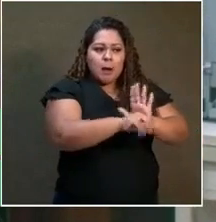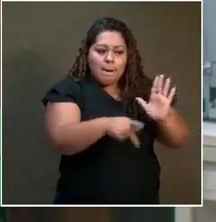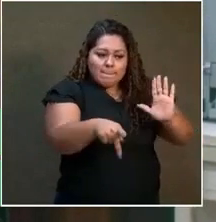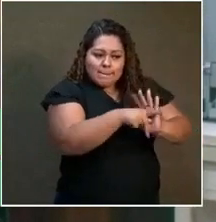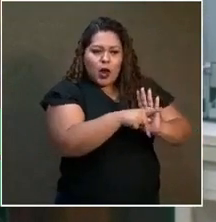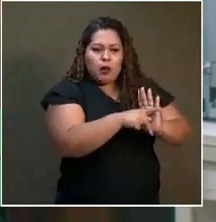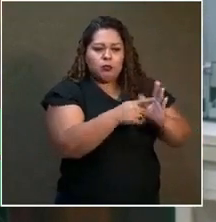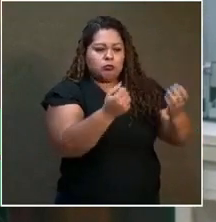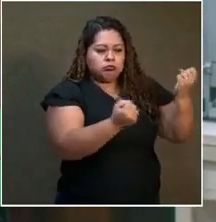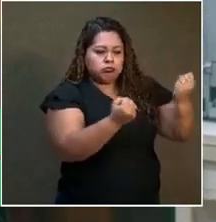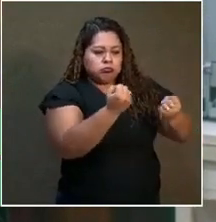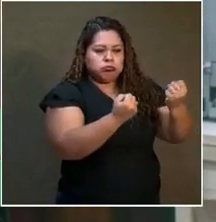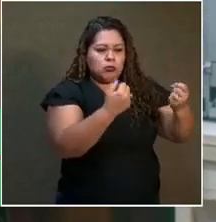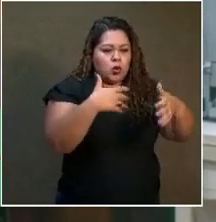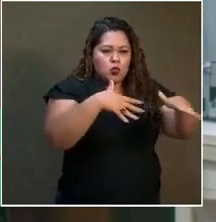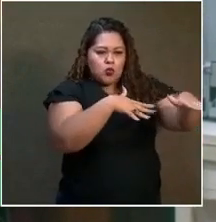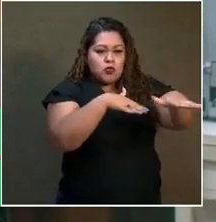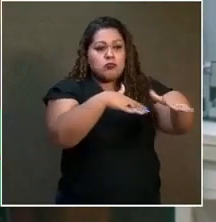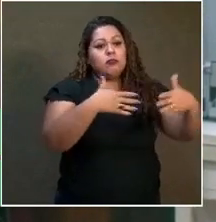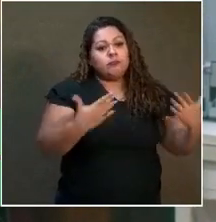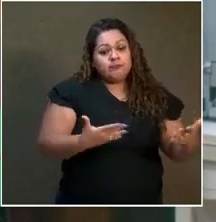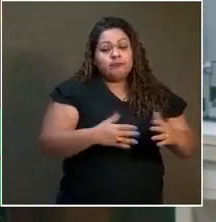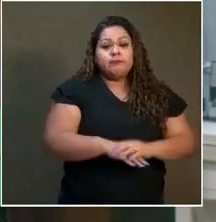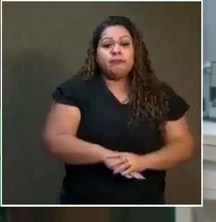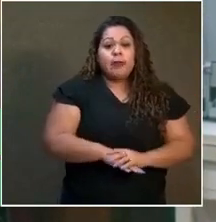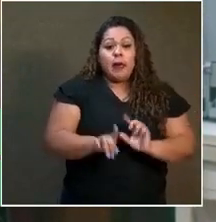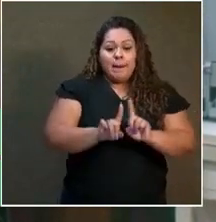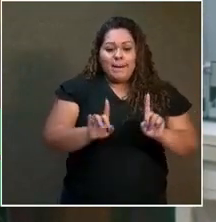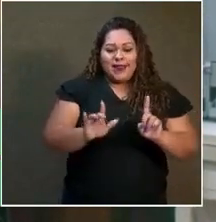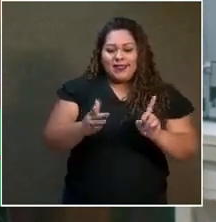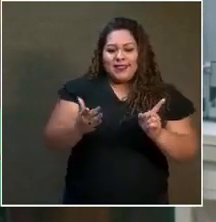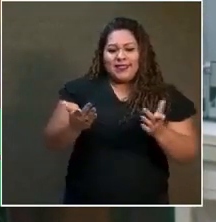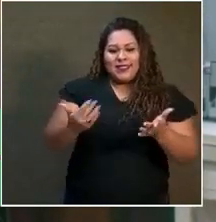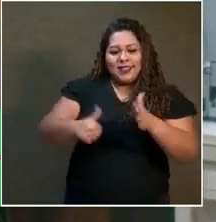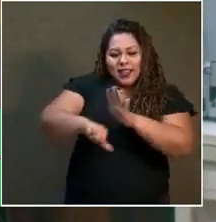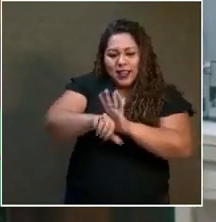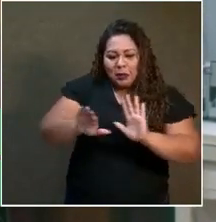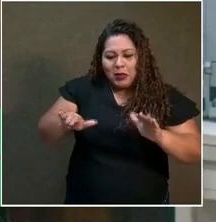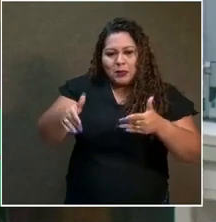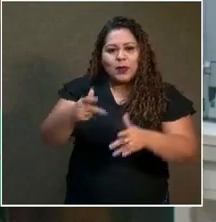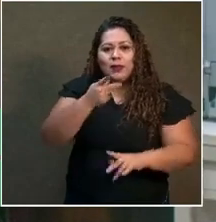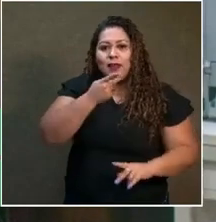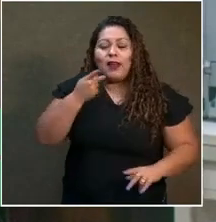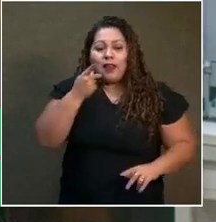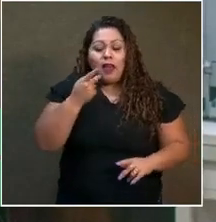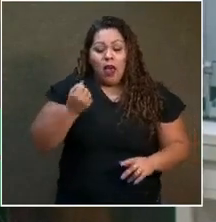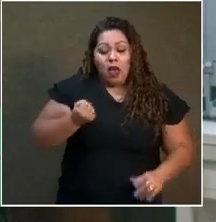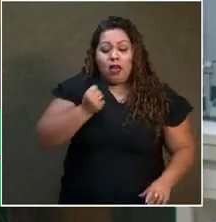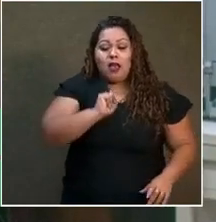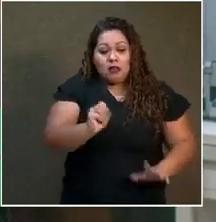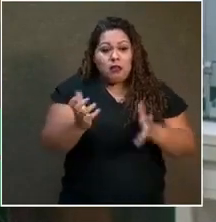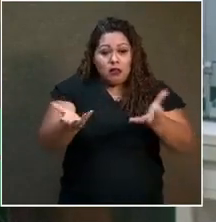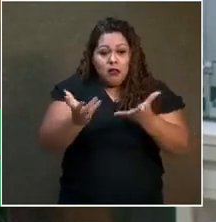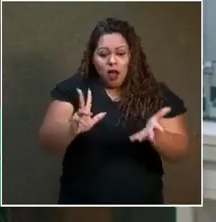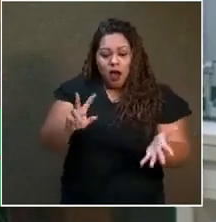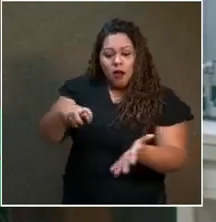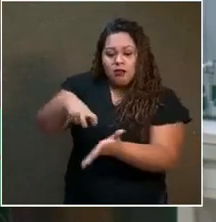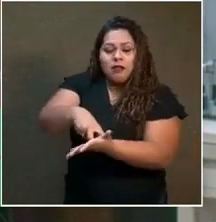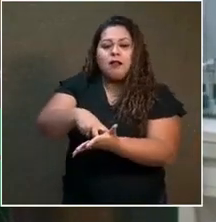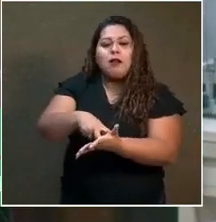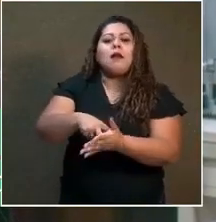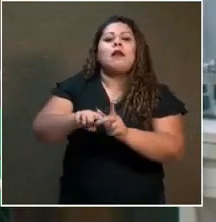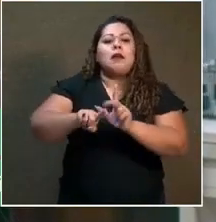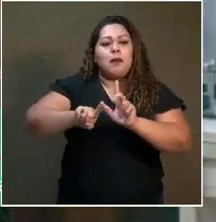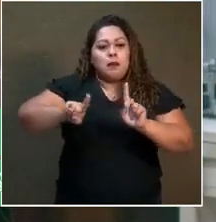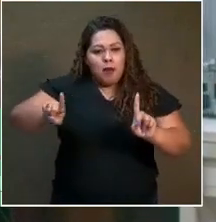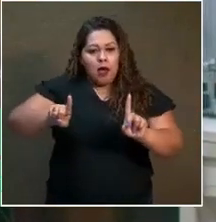trânsito. Então, nesse caso aqui do Cássio Mangas, a defesa quer que ele seja condenado, mas de